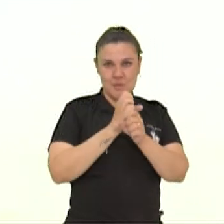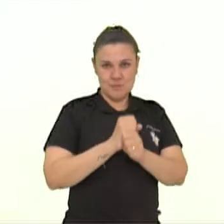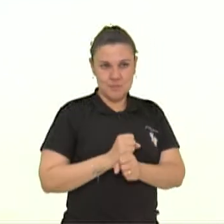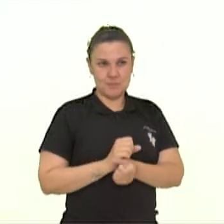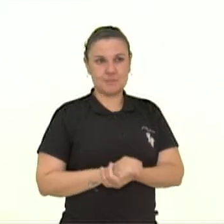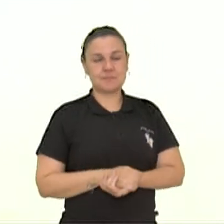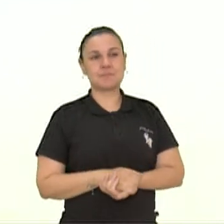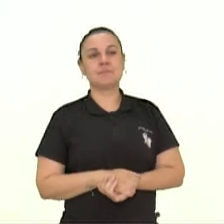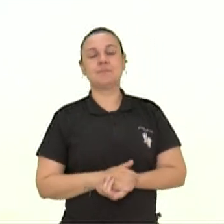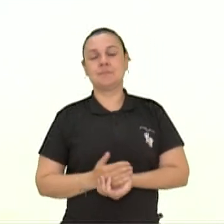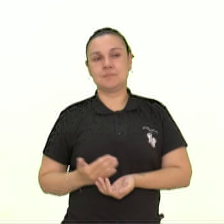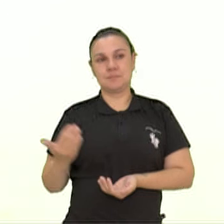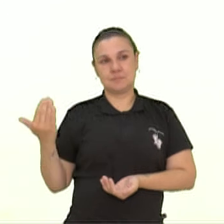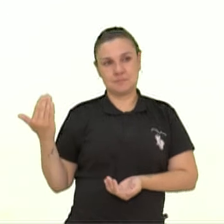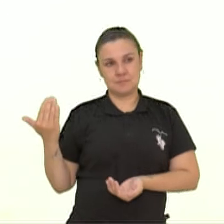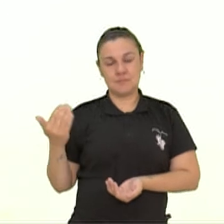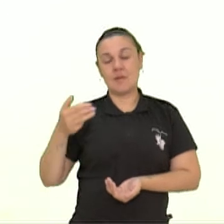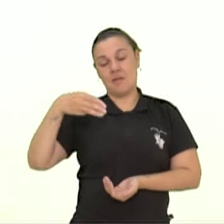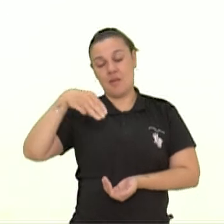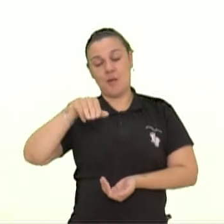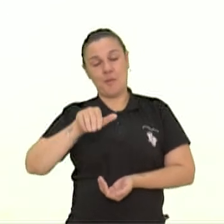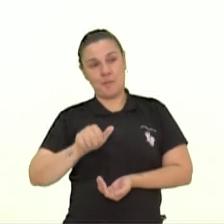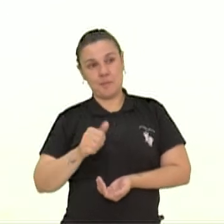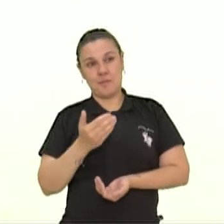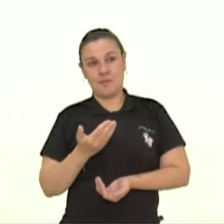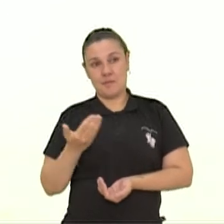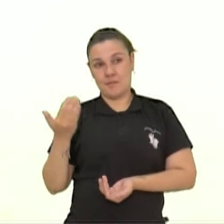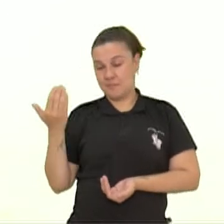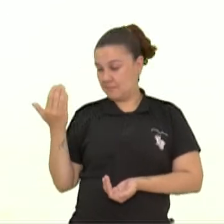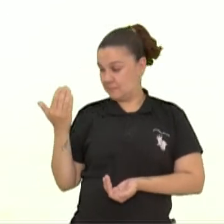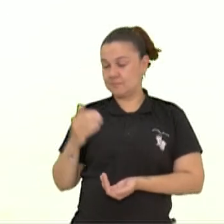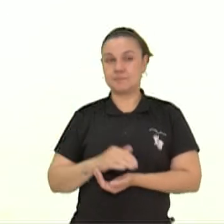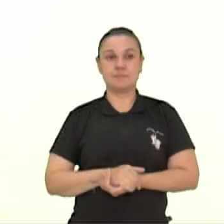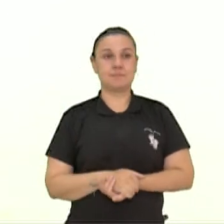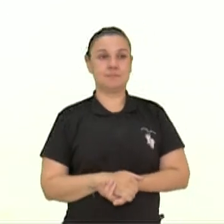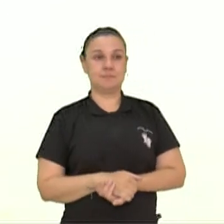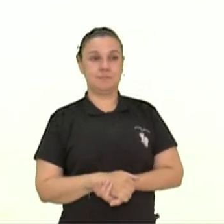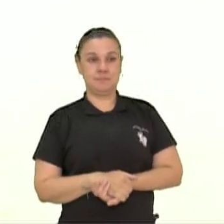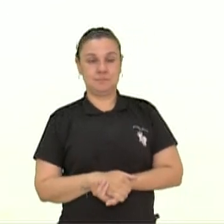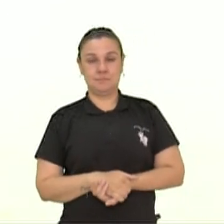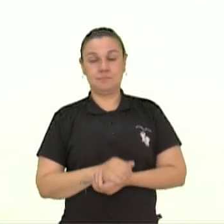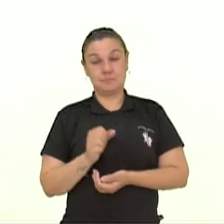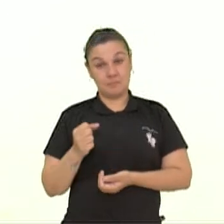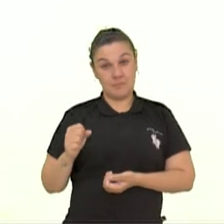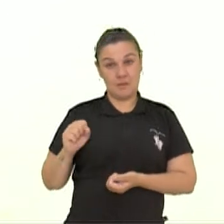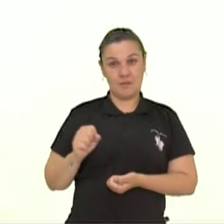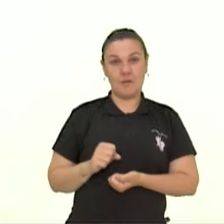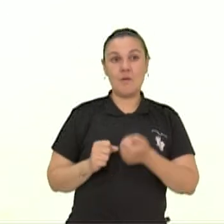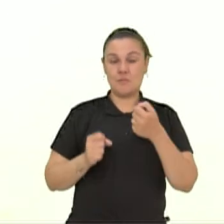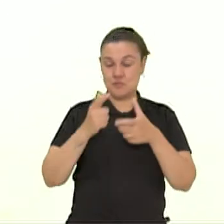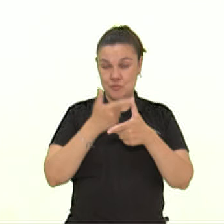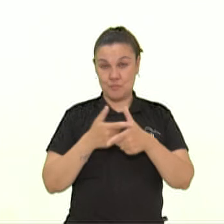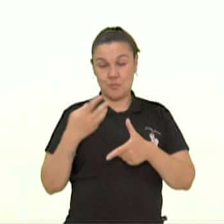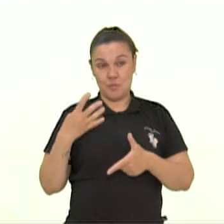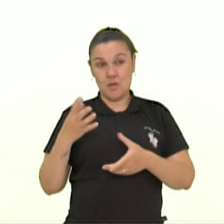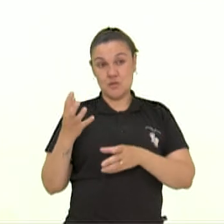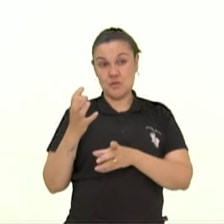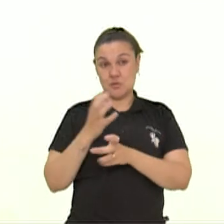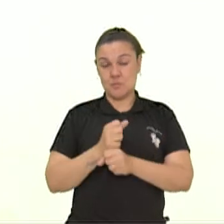possível. Vamos lá então, atleta A, desvio padrão 14. Vamos ao atleta B? Atleta